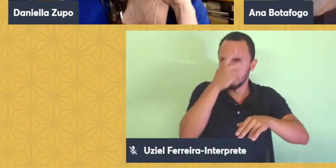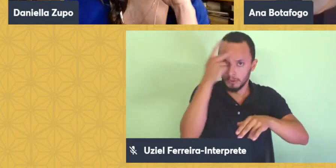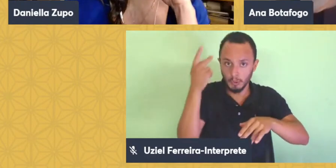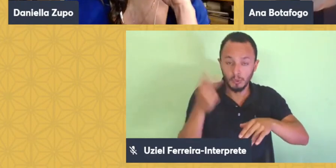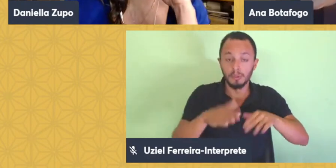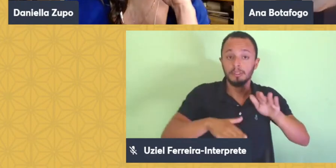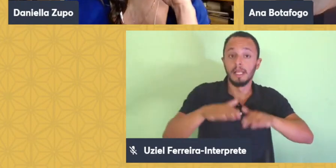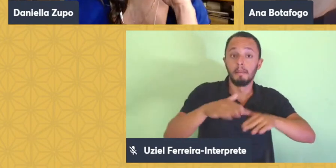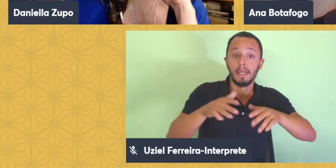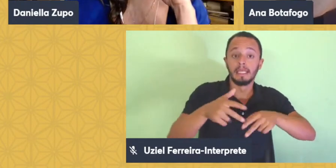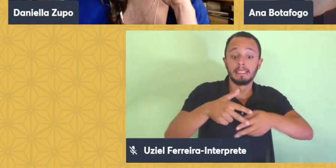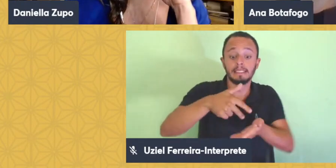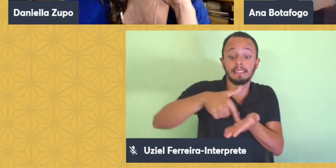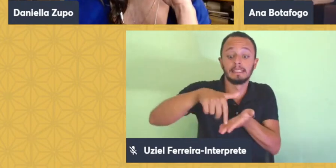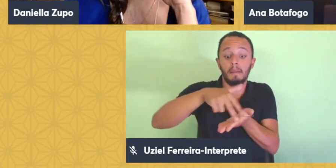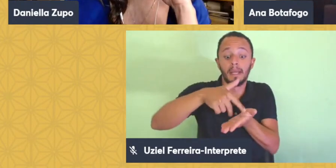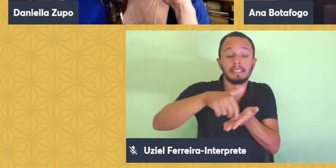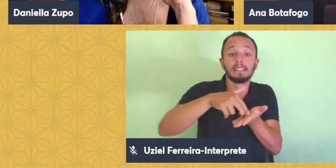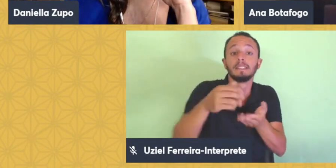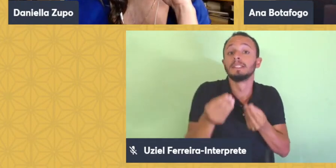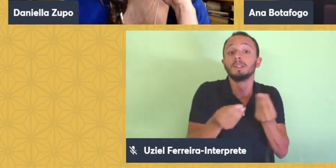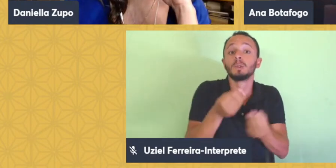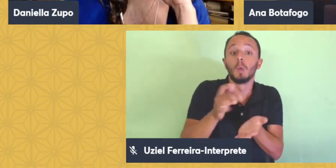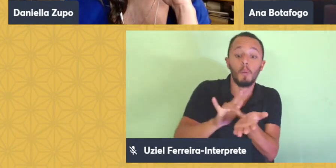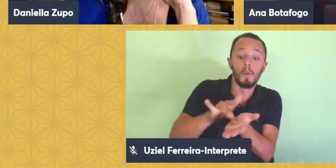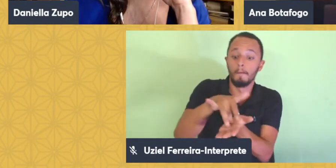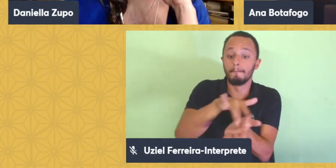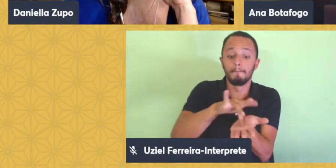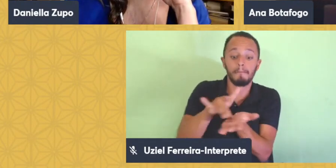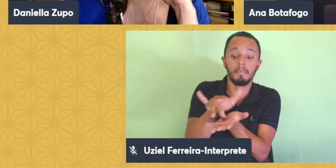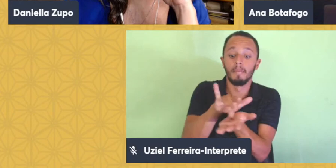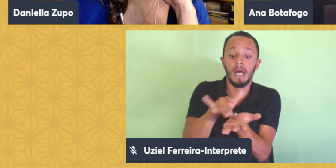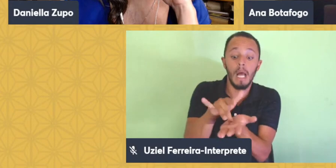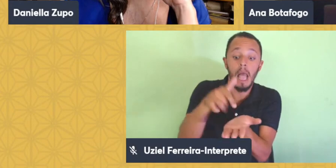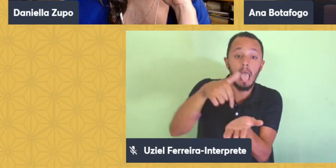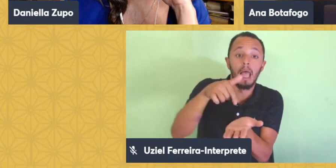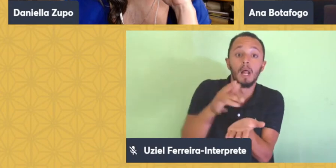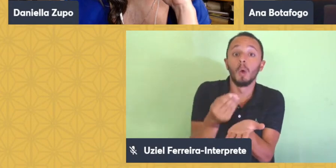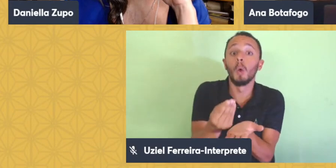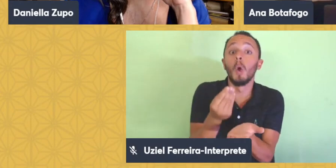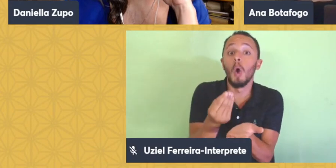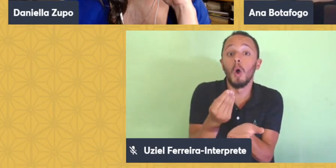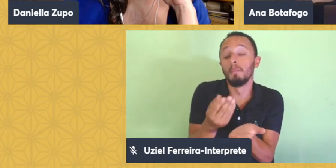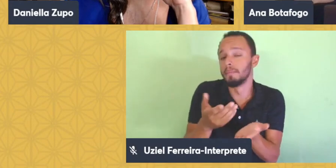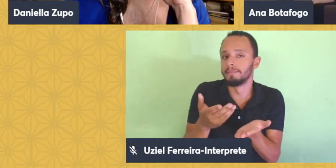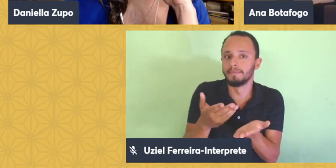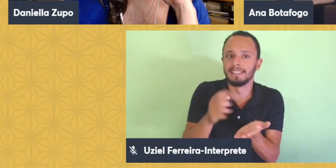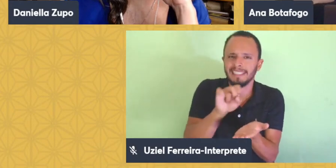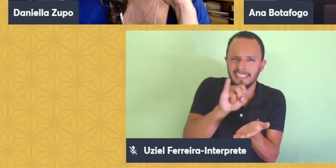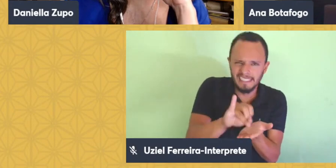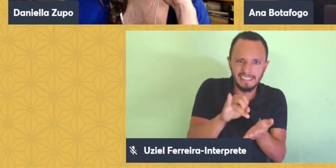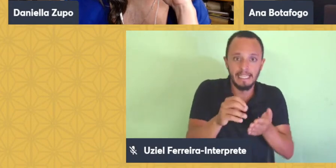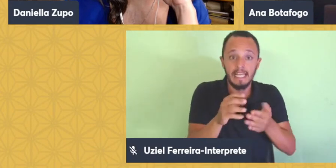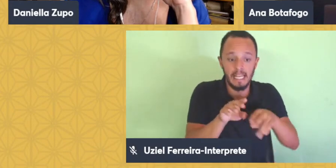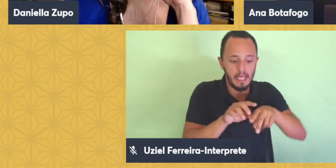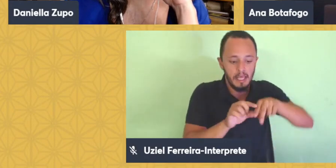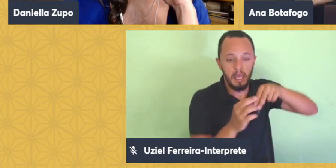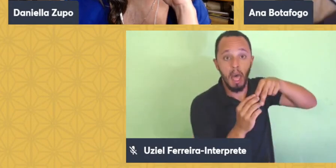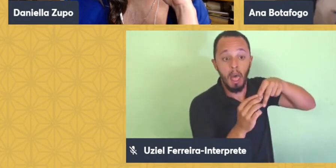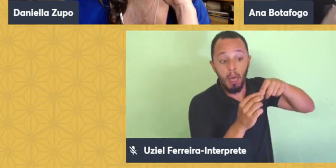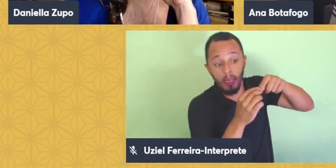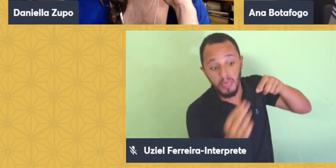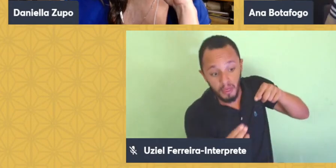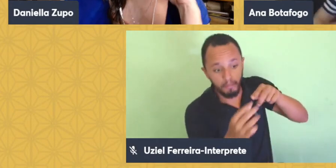como você se comporta dentro da sapatilha e aí você a sapatilha pressionar sua unha você só unha estiver grande